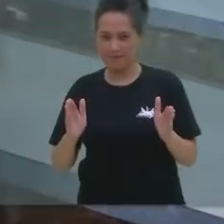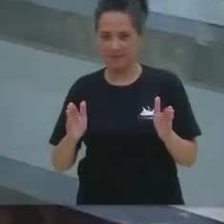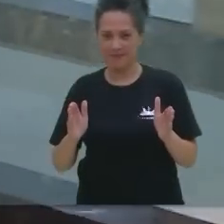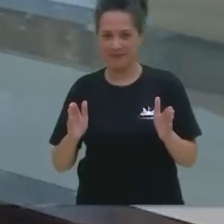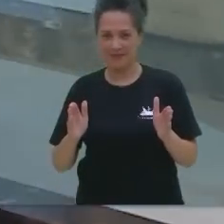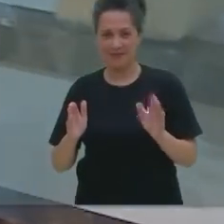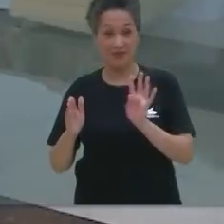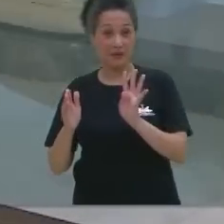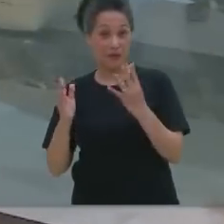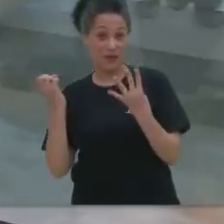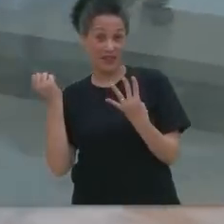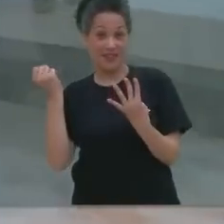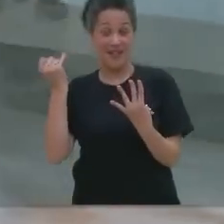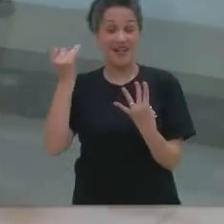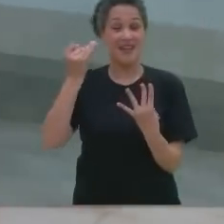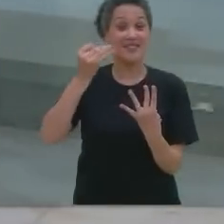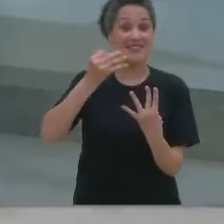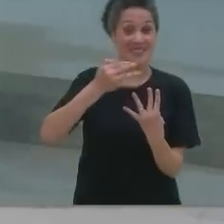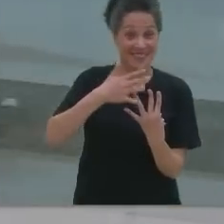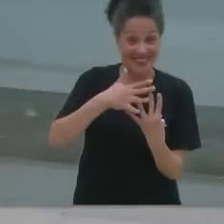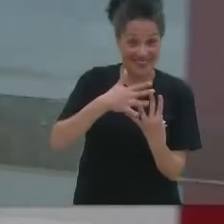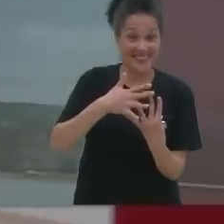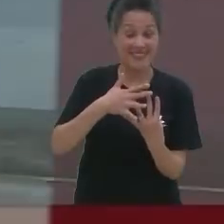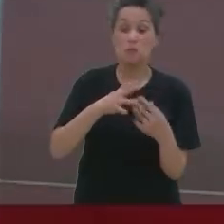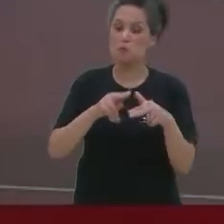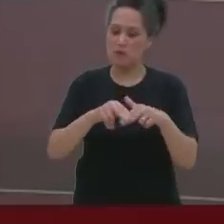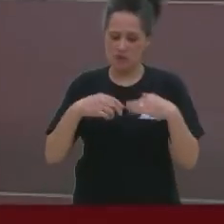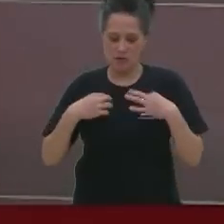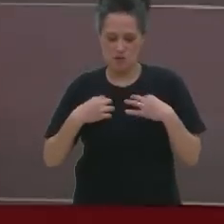roxas. Por isso